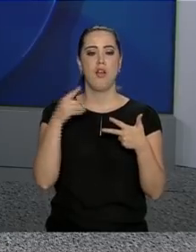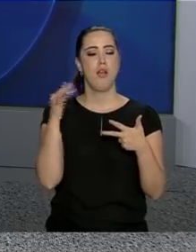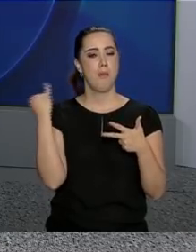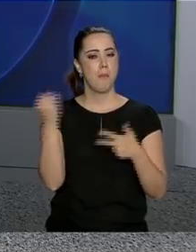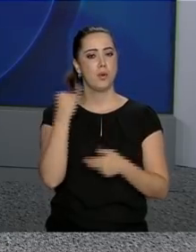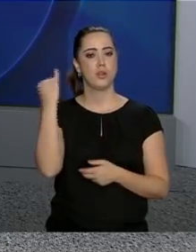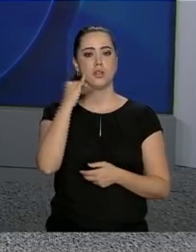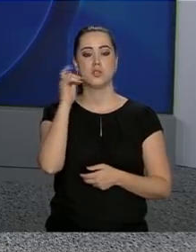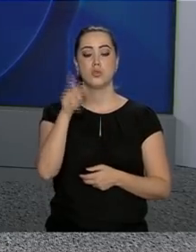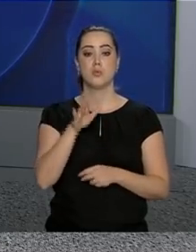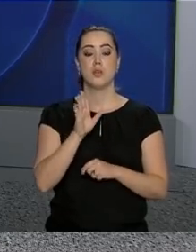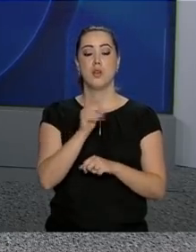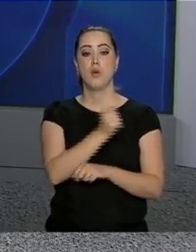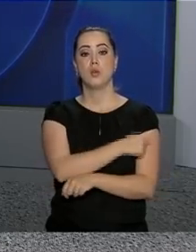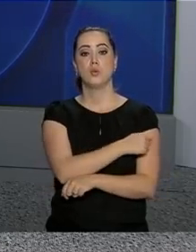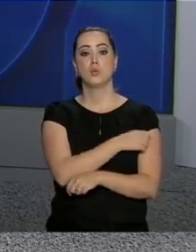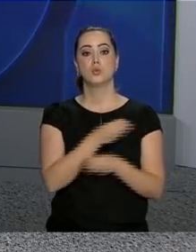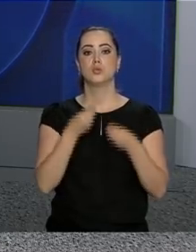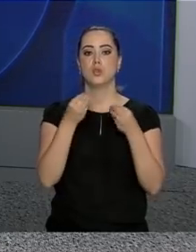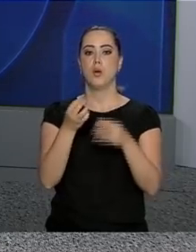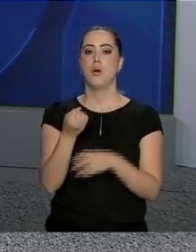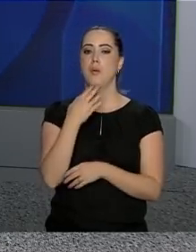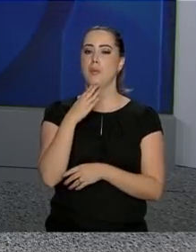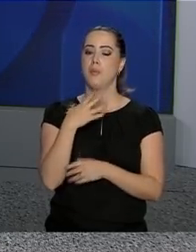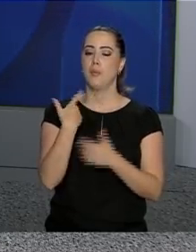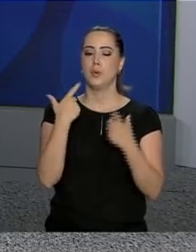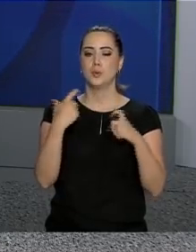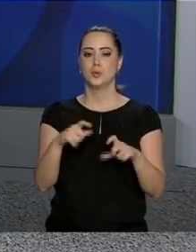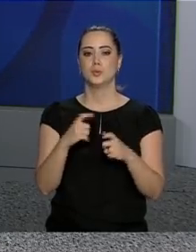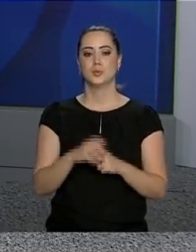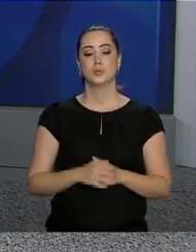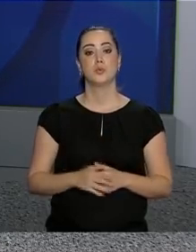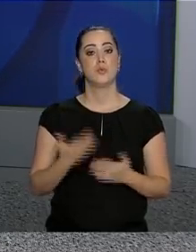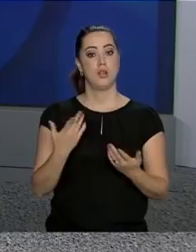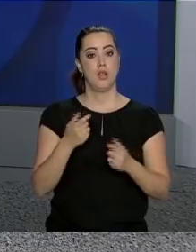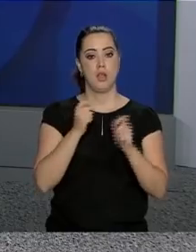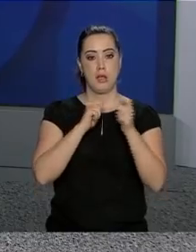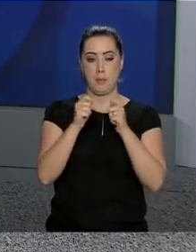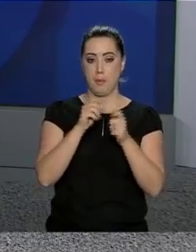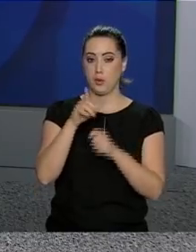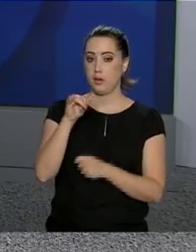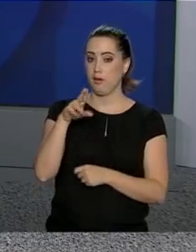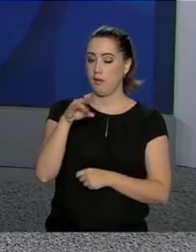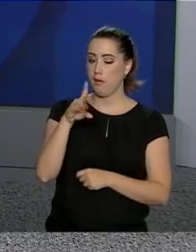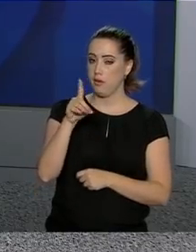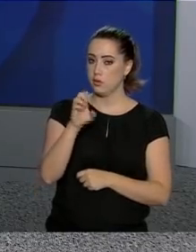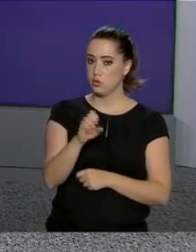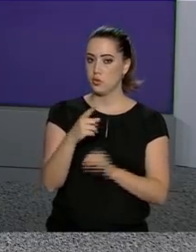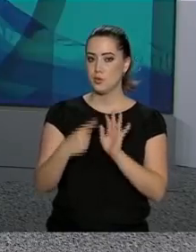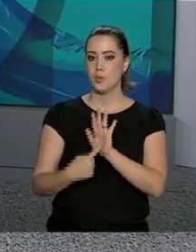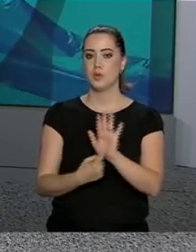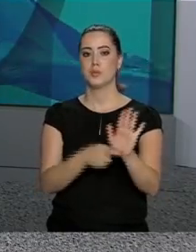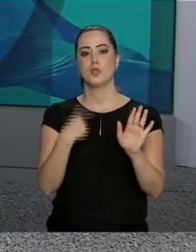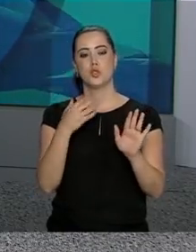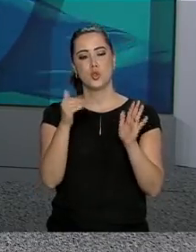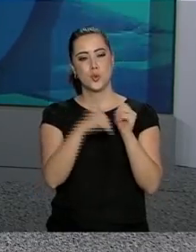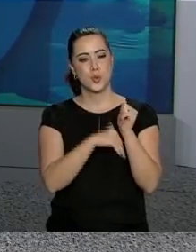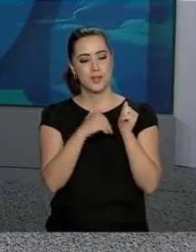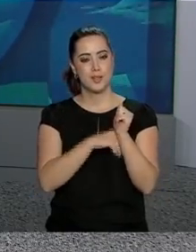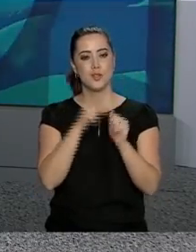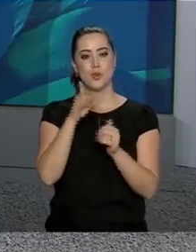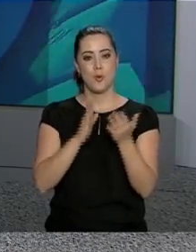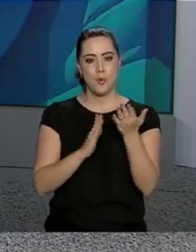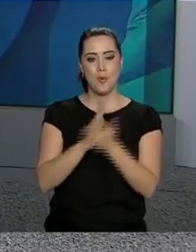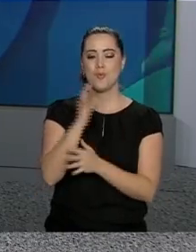é fundamental para o estudante garantir uma boa colocação no processo. A repórter Cleide Lopes conta pra gente os segredos de